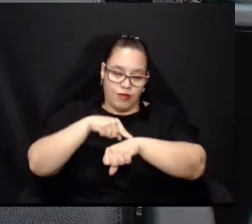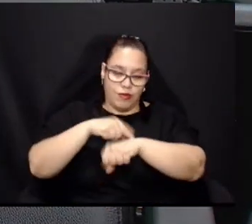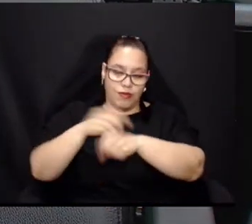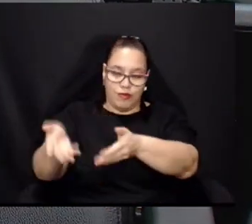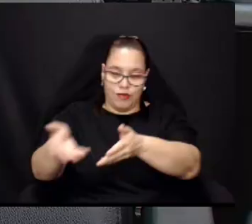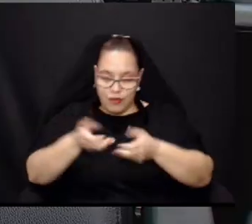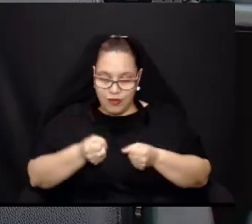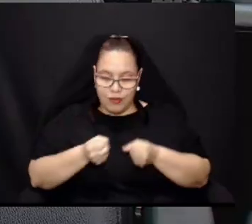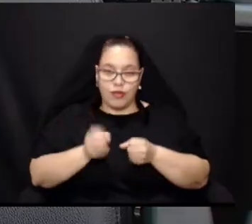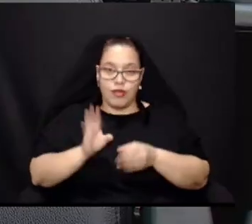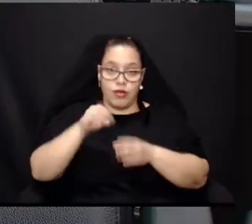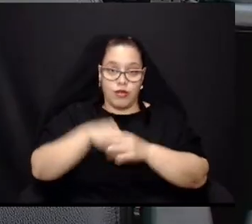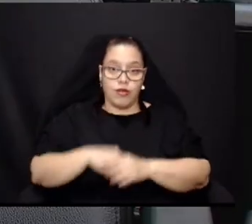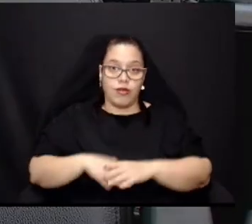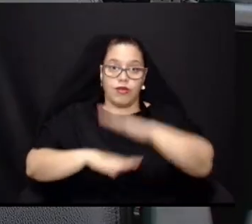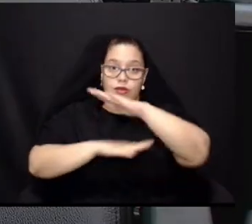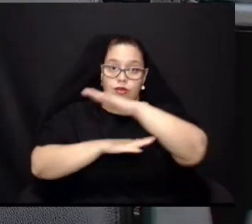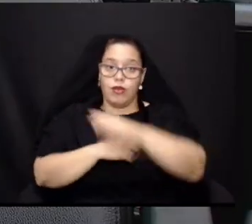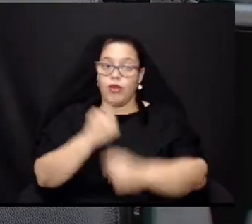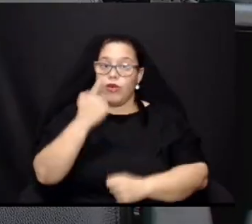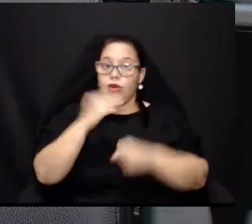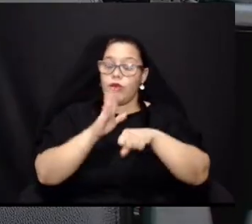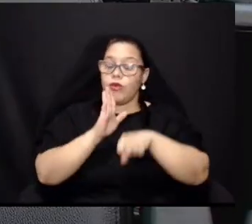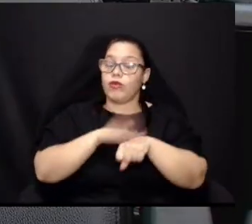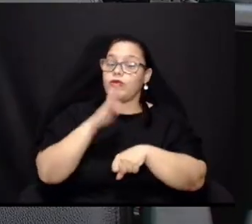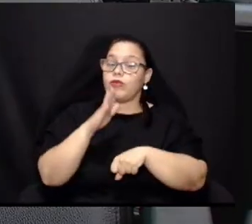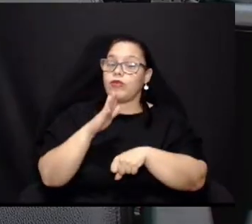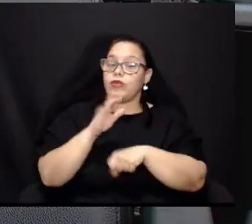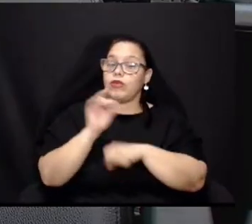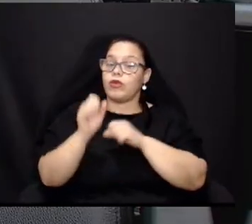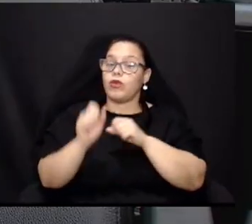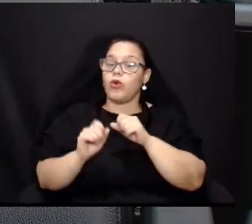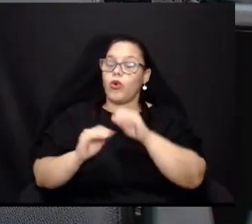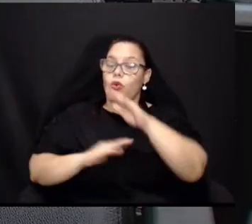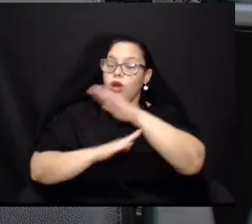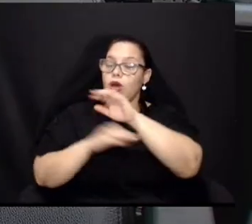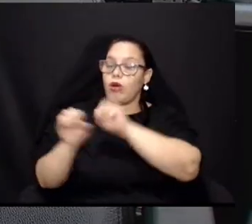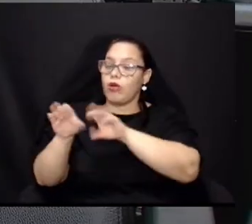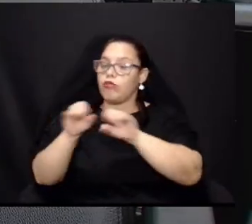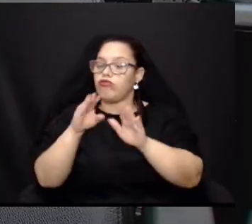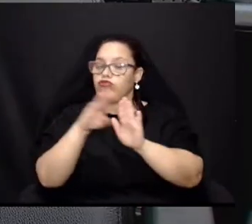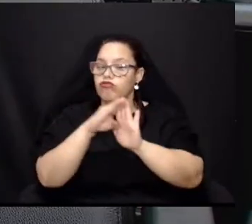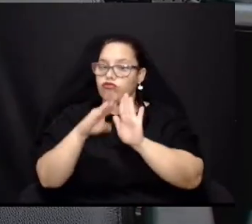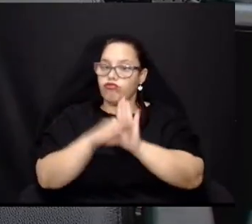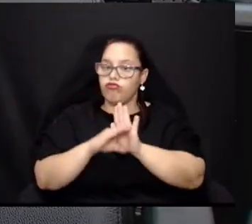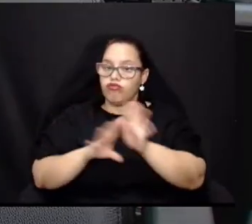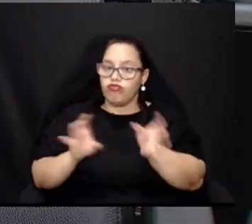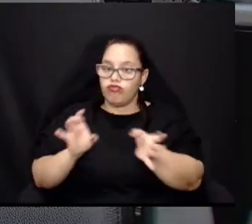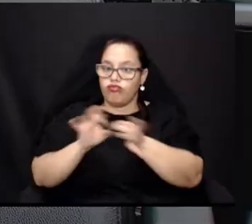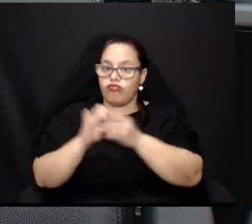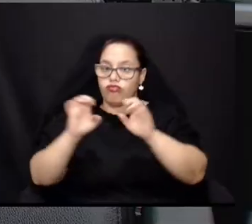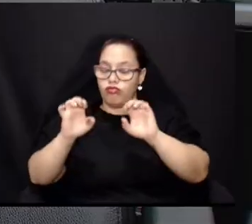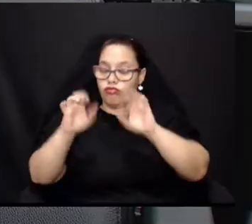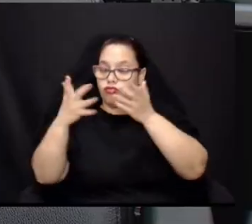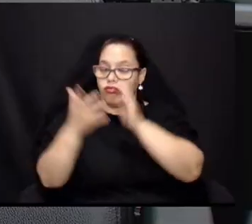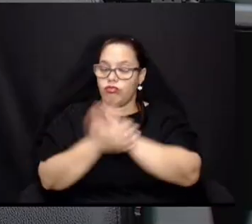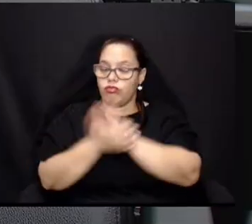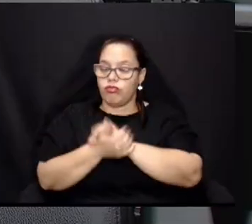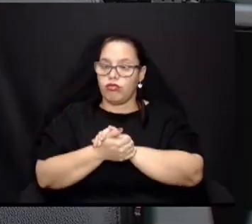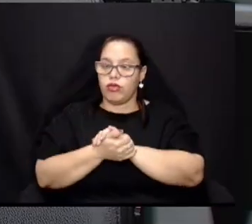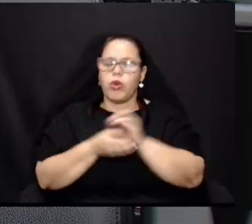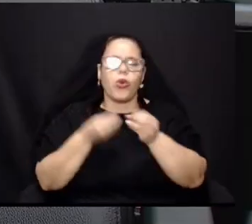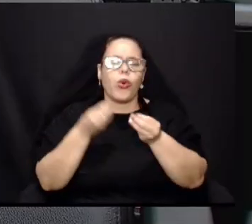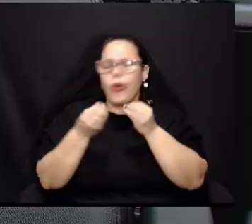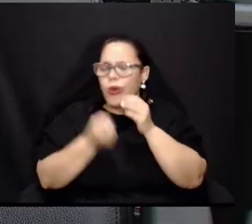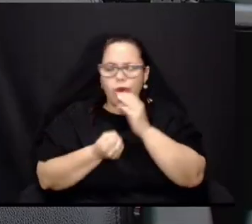Câmara contar um pouco mais, né, sobre o Câmara Educa, né, que é um programa vinculado ao cerimonial, né? Como que surgiu esse programa que faz